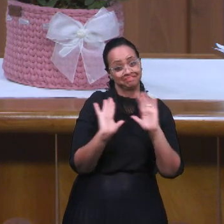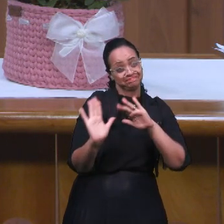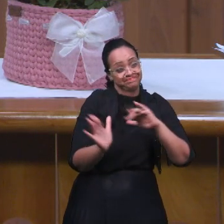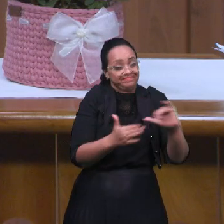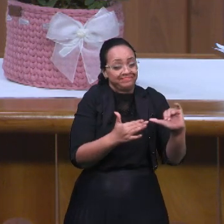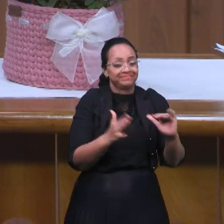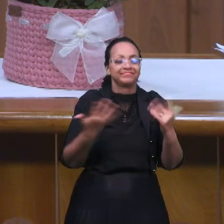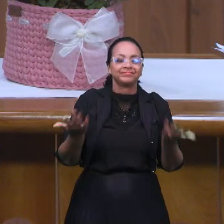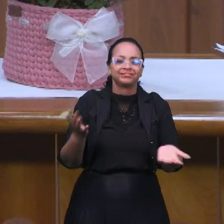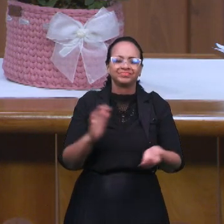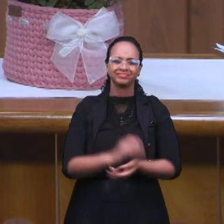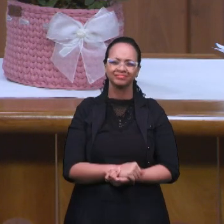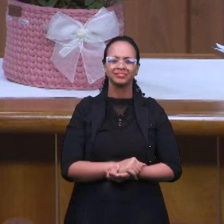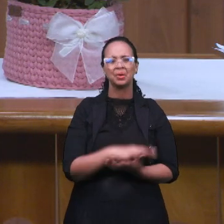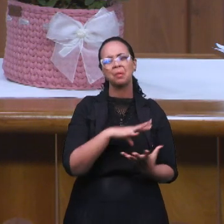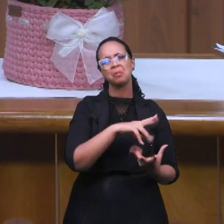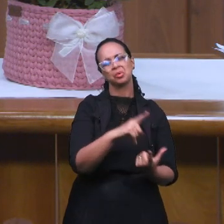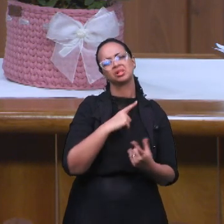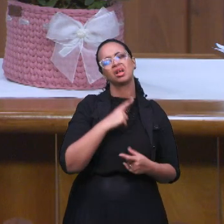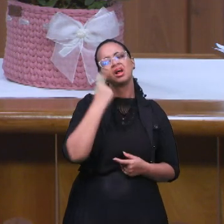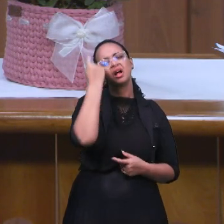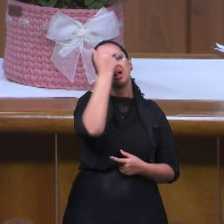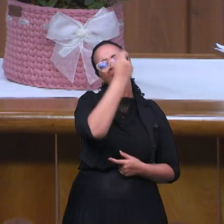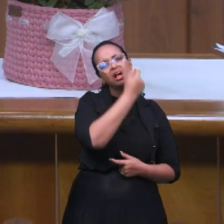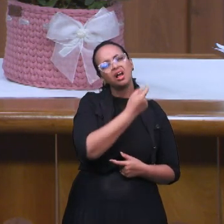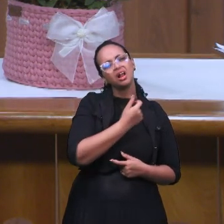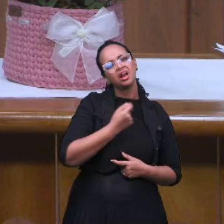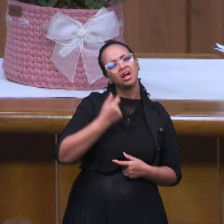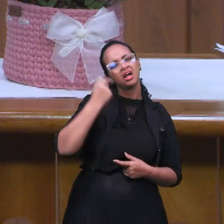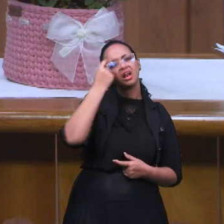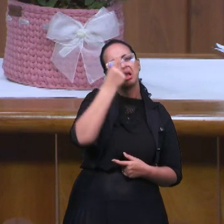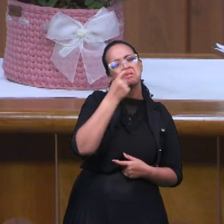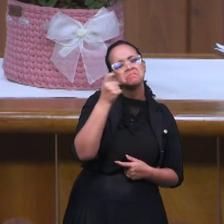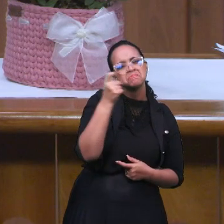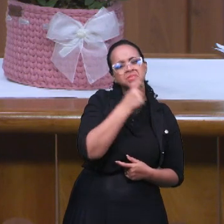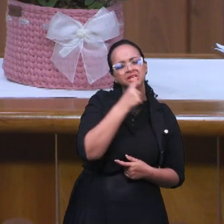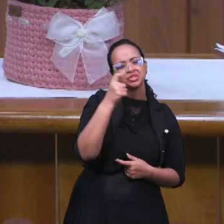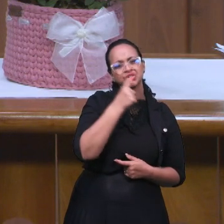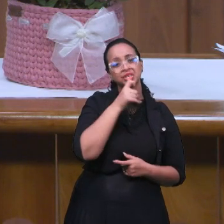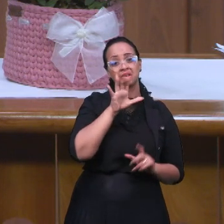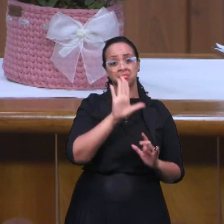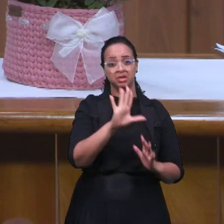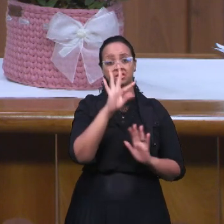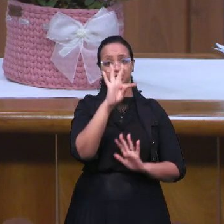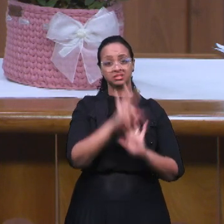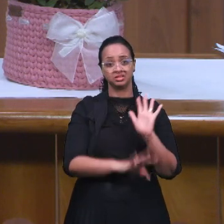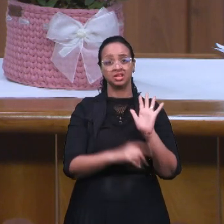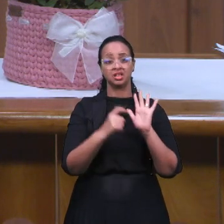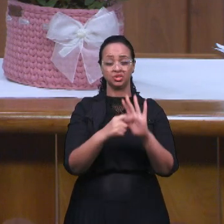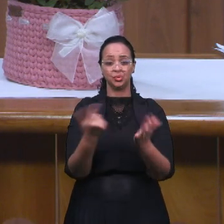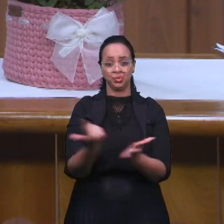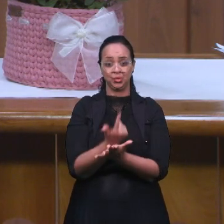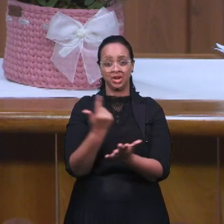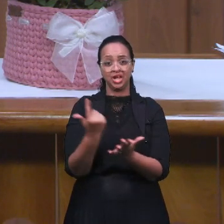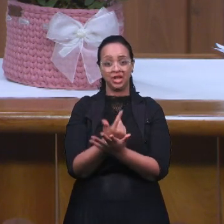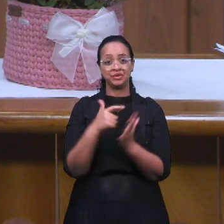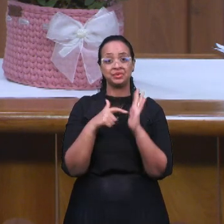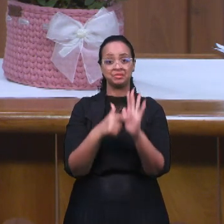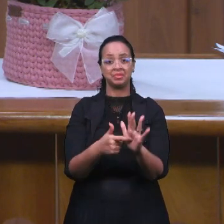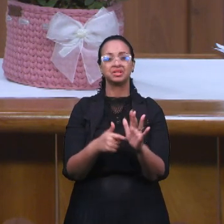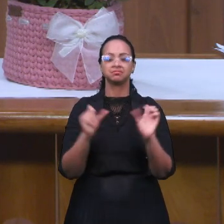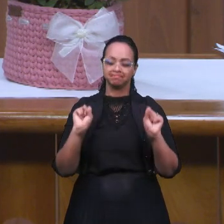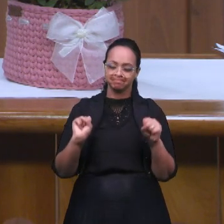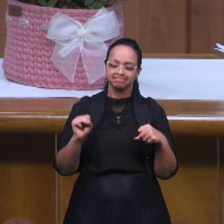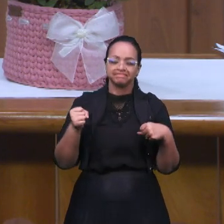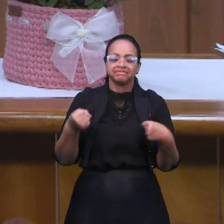o mundo vive dessa ilusão de uma mentira. E o texto aqui, o livro aqui, é para se